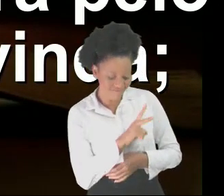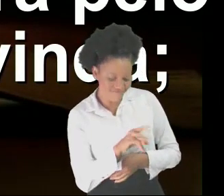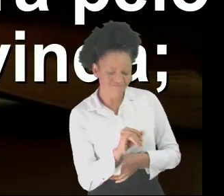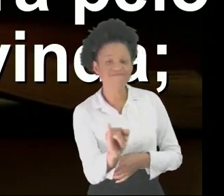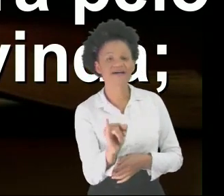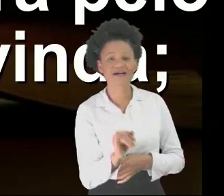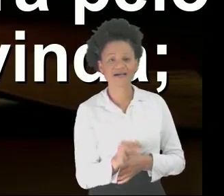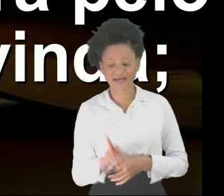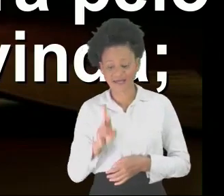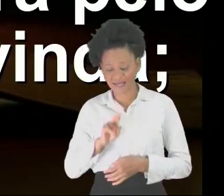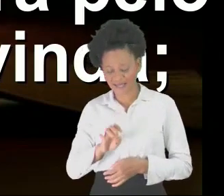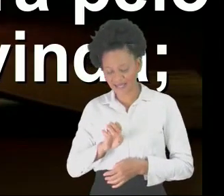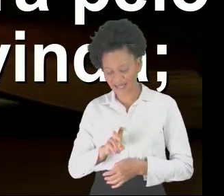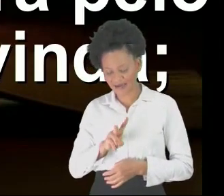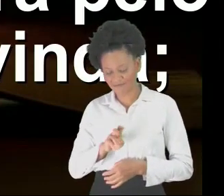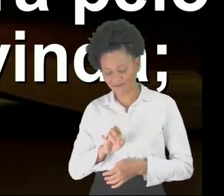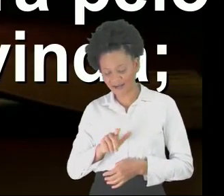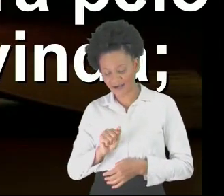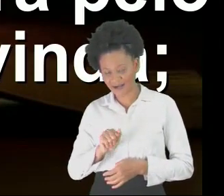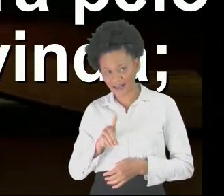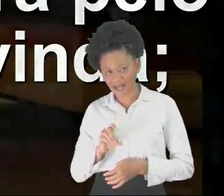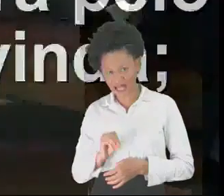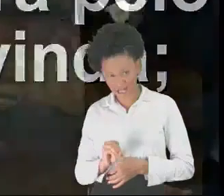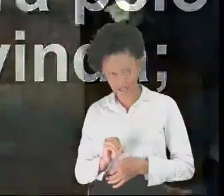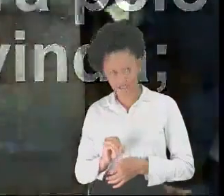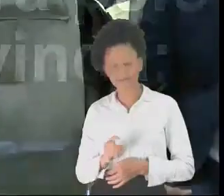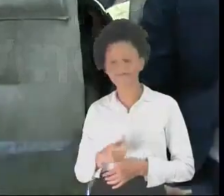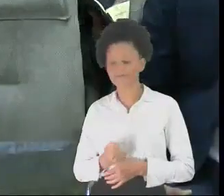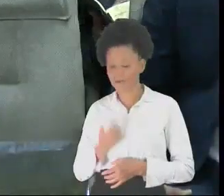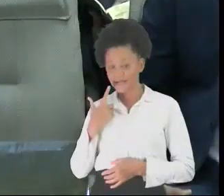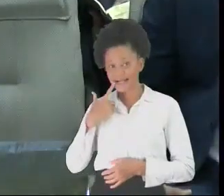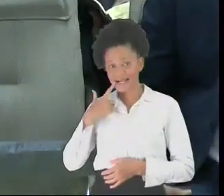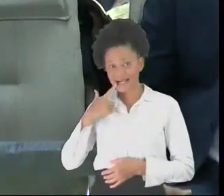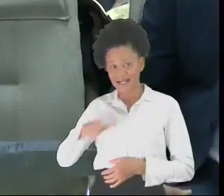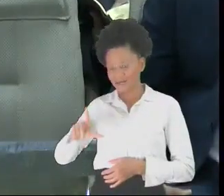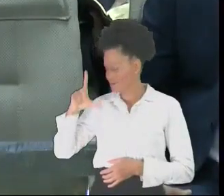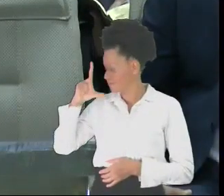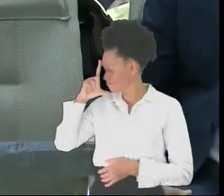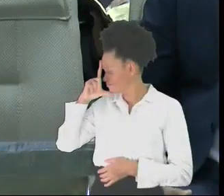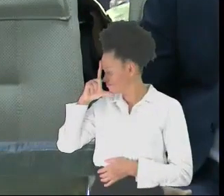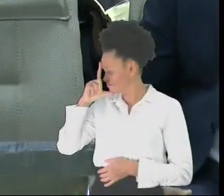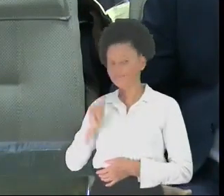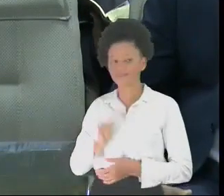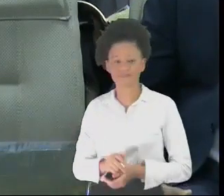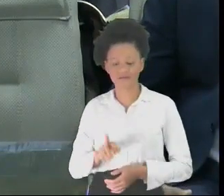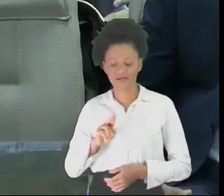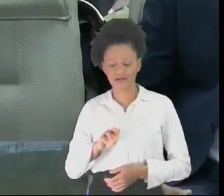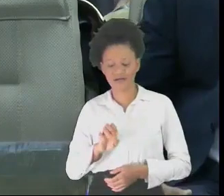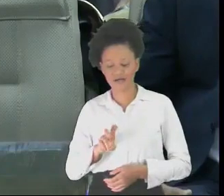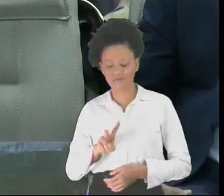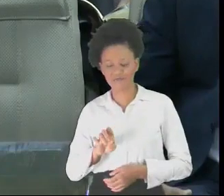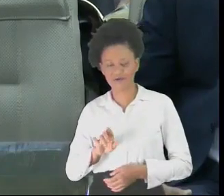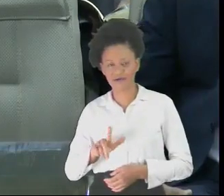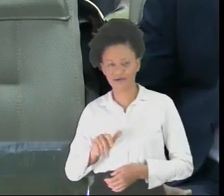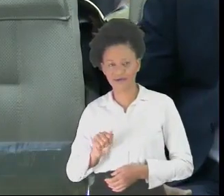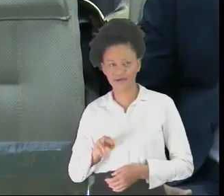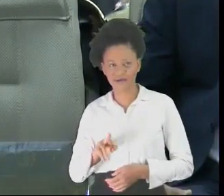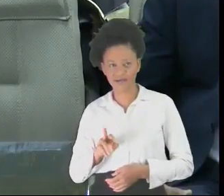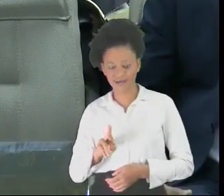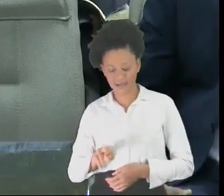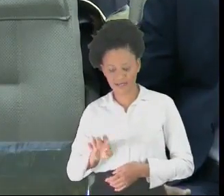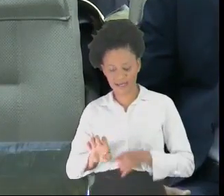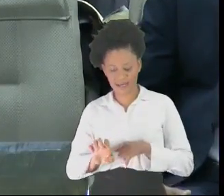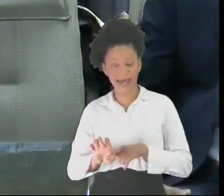revelado. O que é revelar? Vamos para o latim. Revelare. Revelar quer dizer ré, quer dizer pôr para